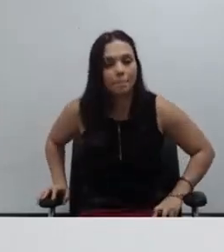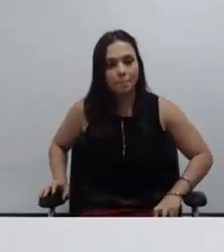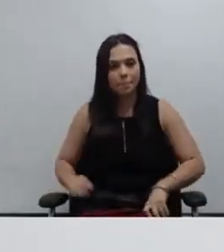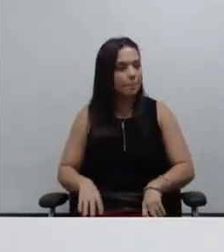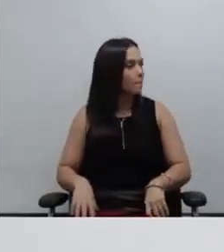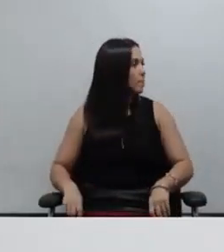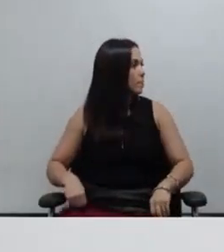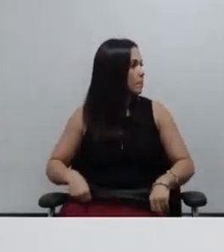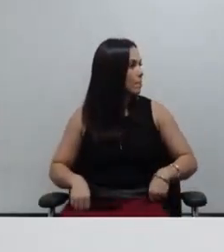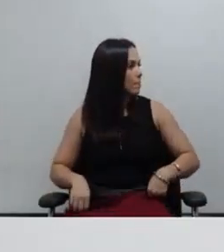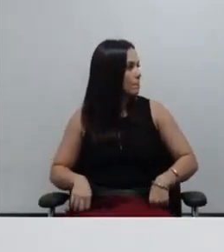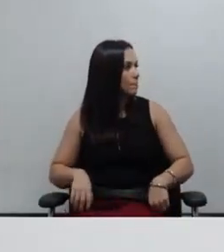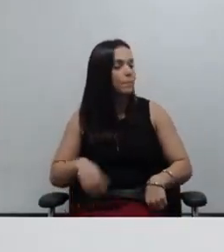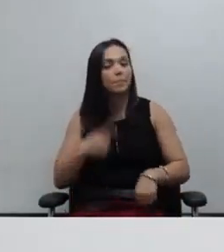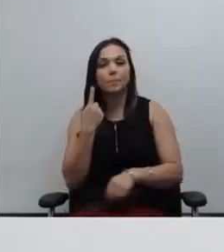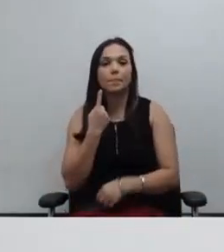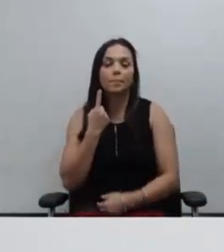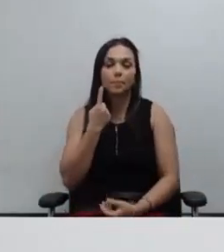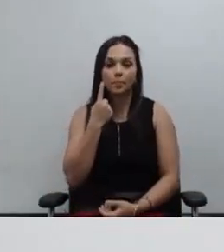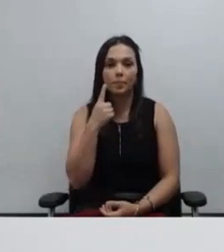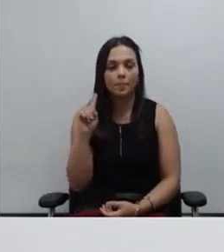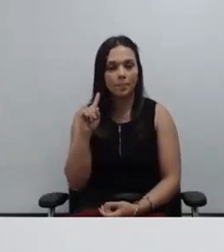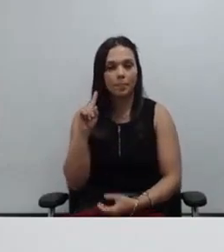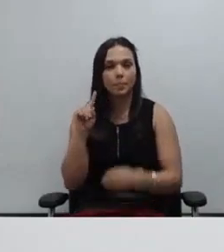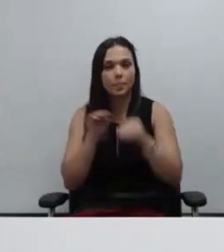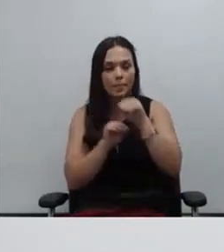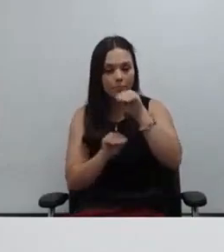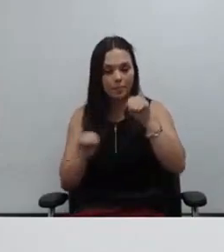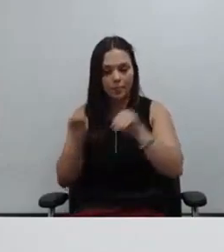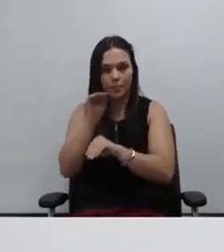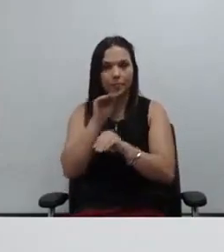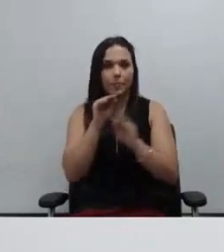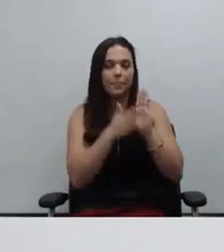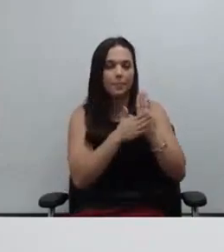Último processo, não excetuado, mas invertido da pauta.